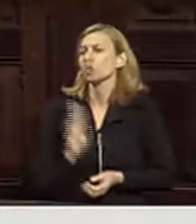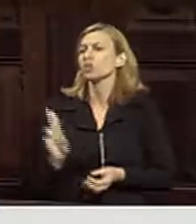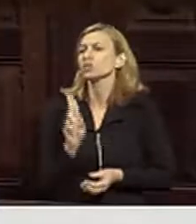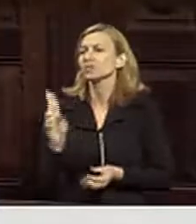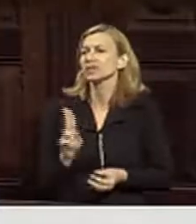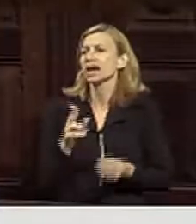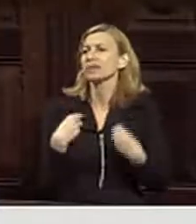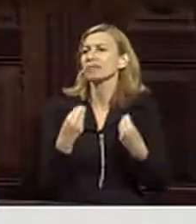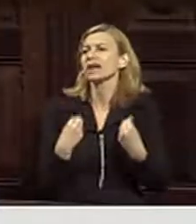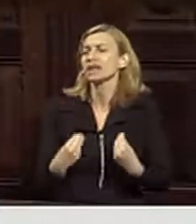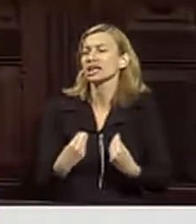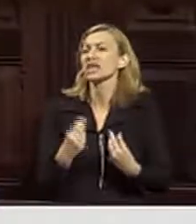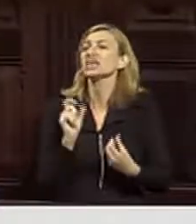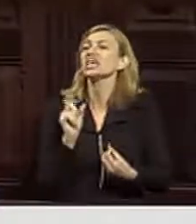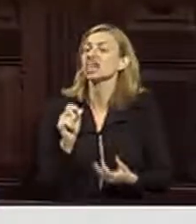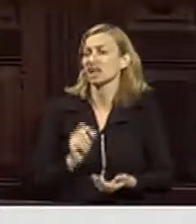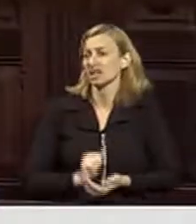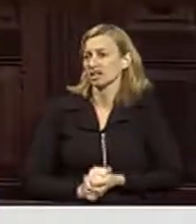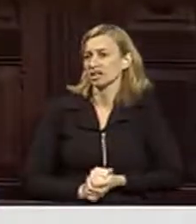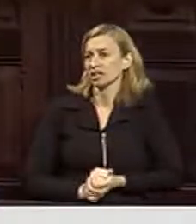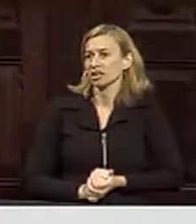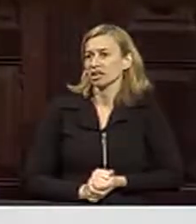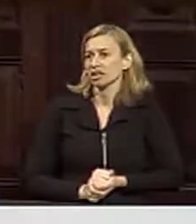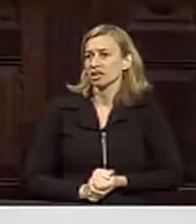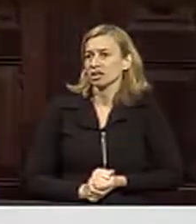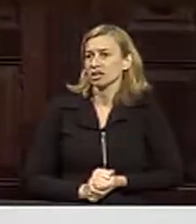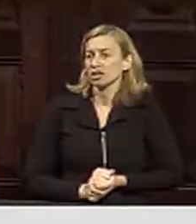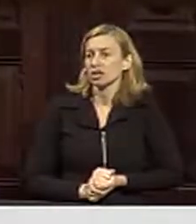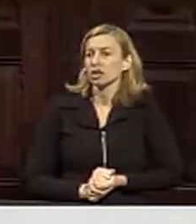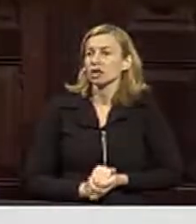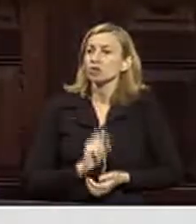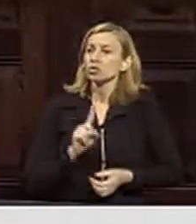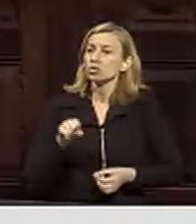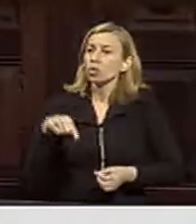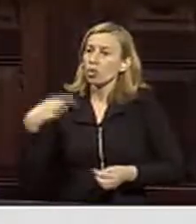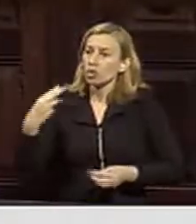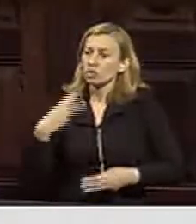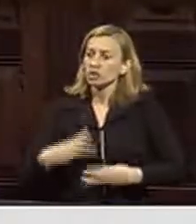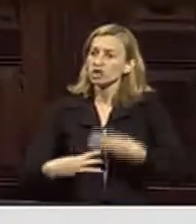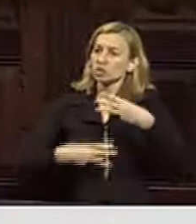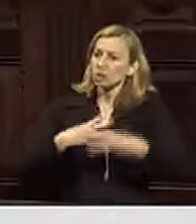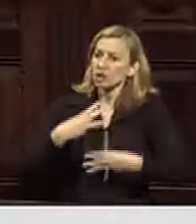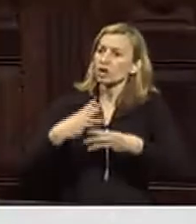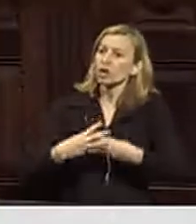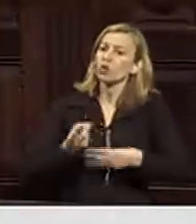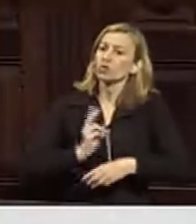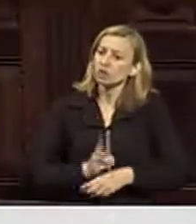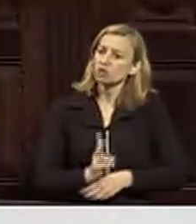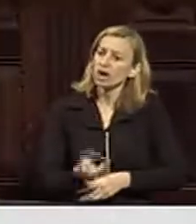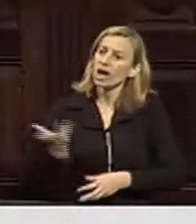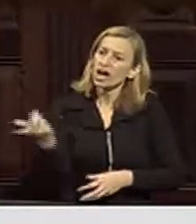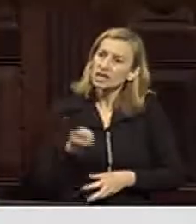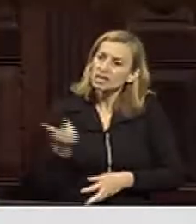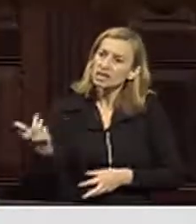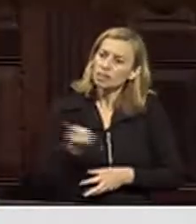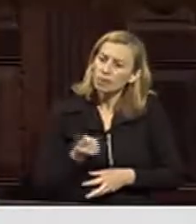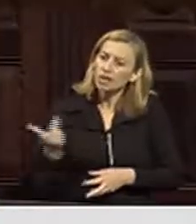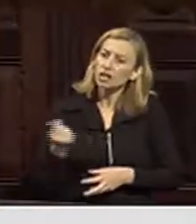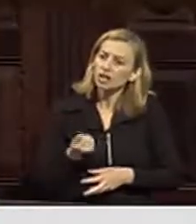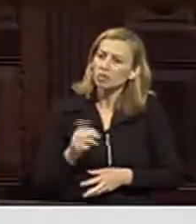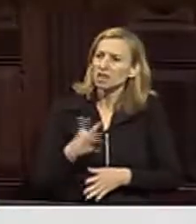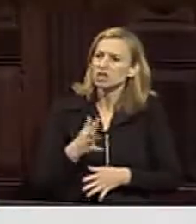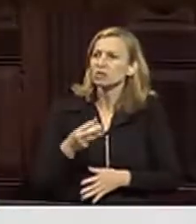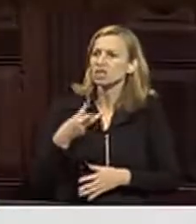foi de mais de 3 milhões e seguramente no próximo trimestre continuará recebendo algo em torno de 3